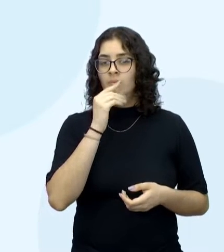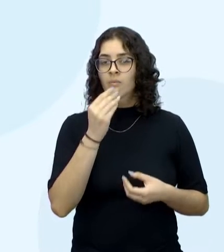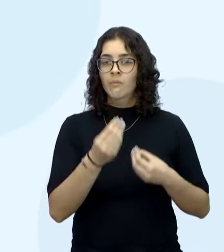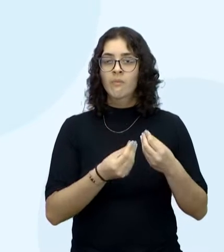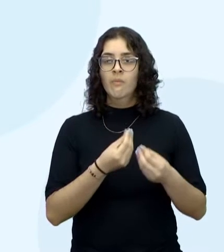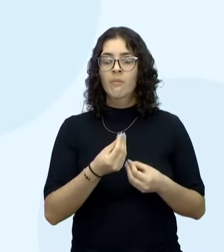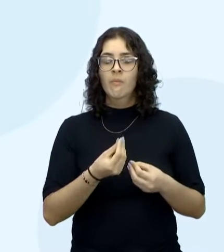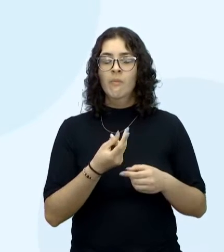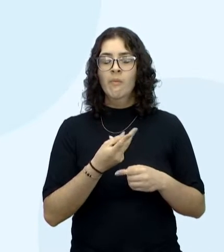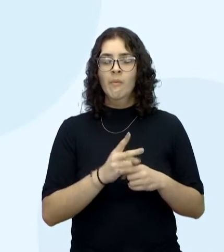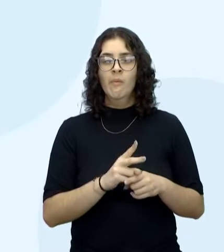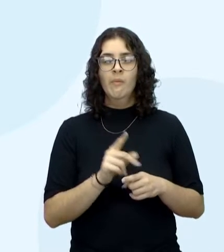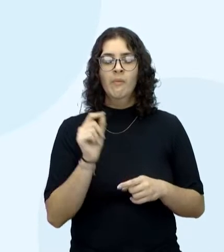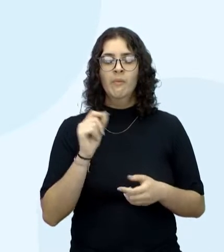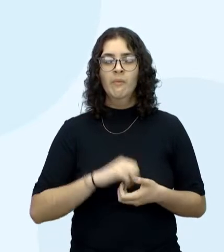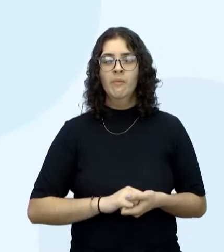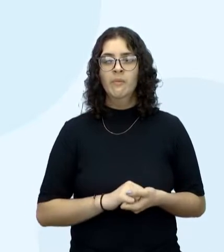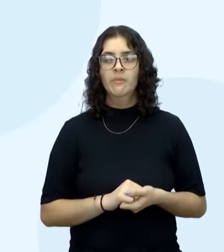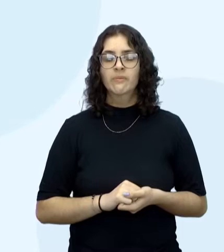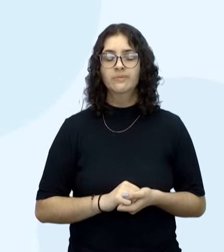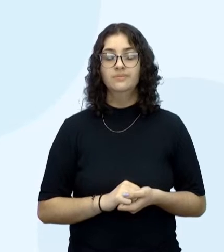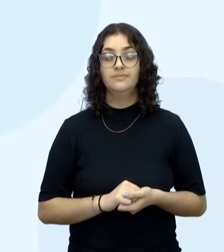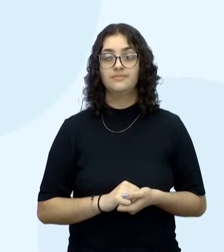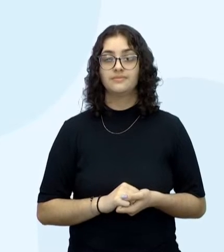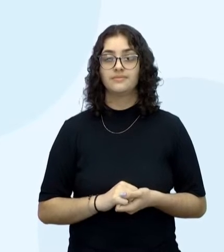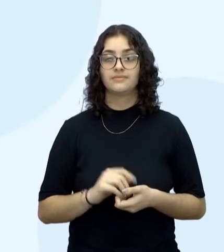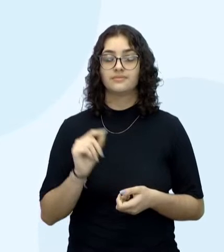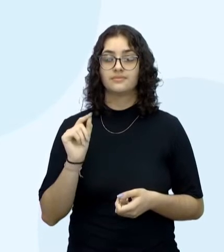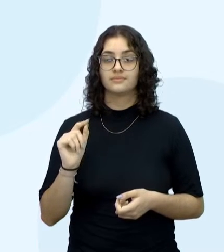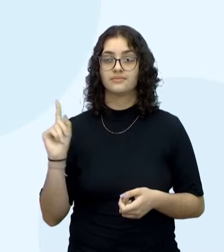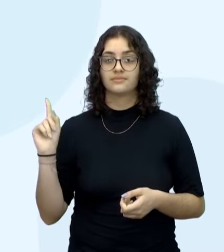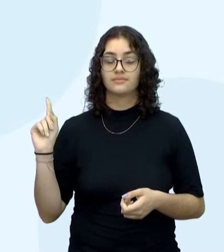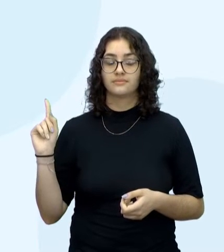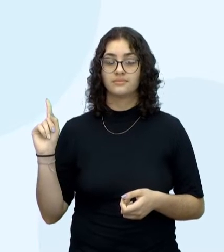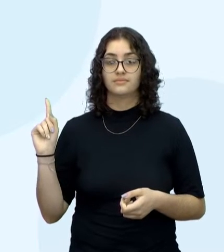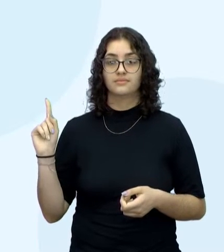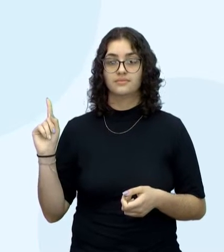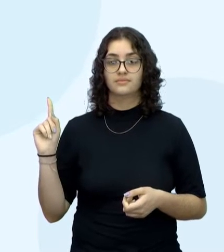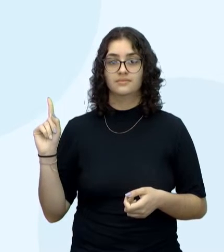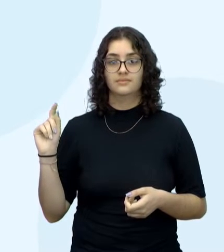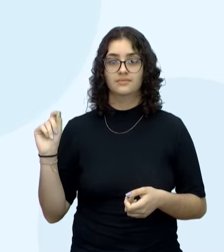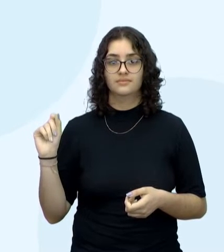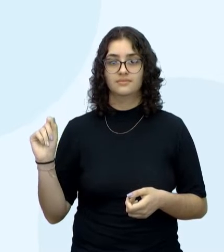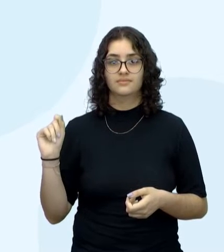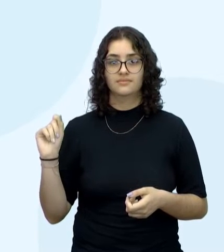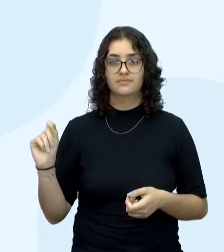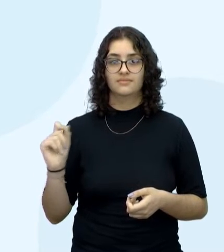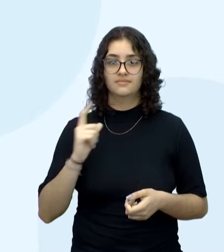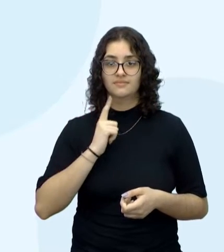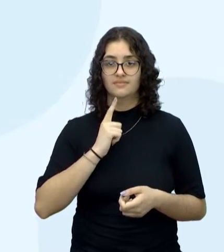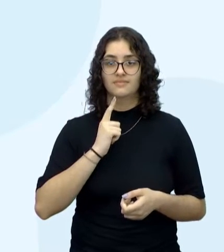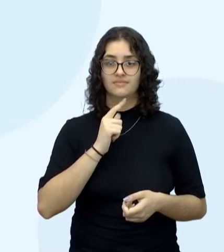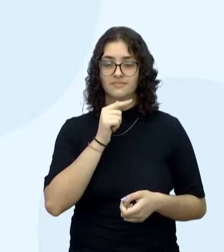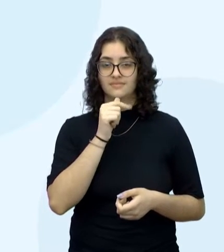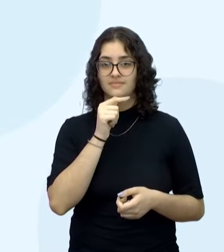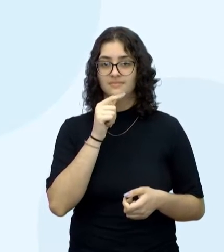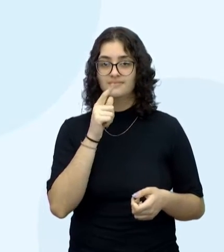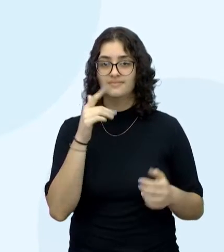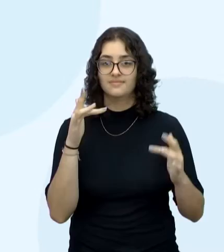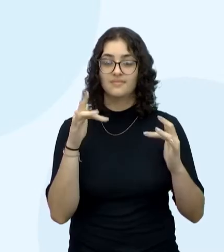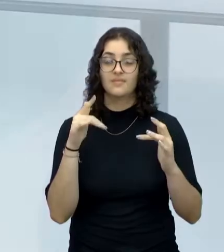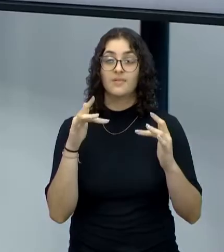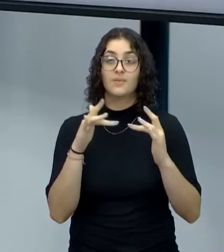refrigerar lá o reator. Né, para refrigerar o reator. Então aquela água ali está sempre em contato com aquela água do mar. Então o